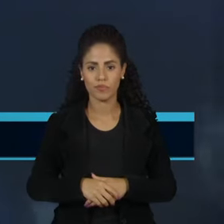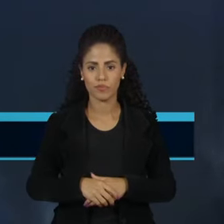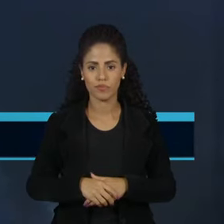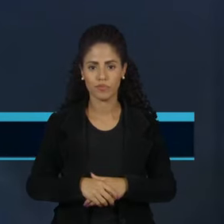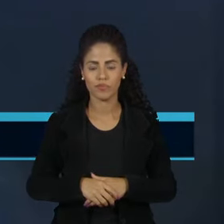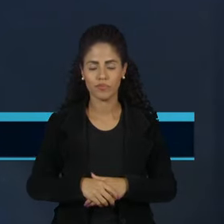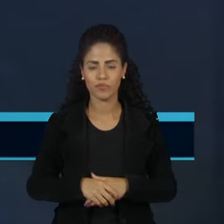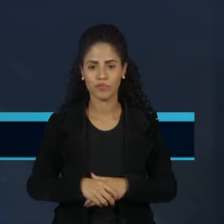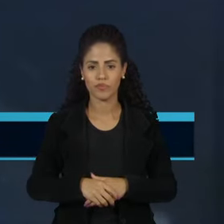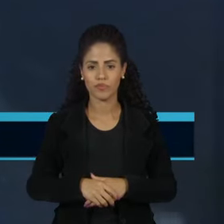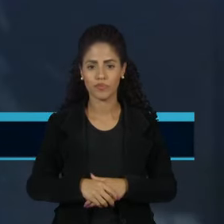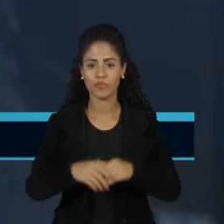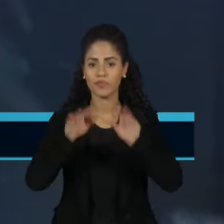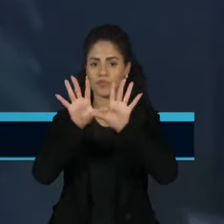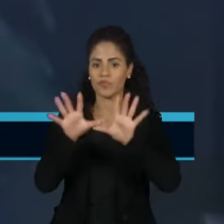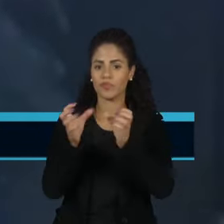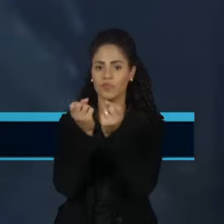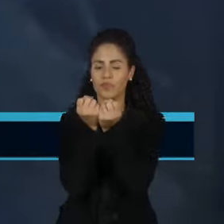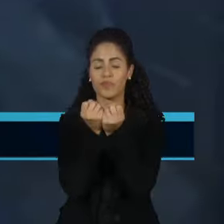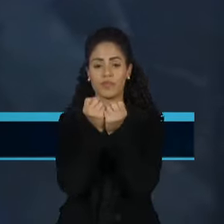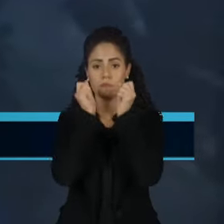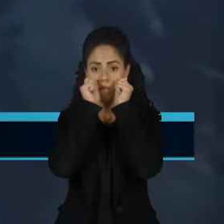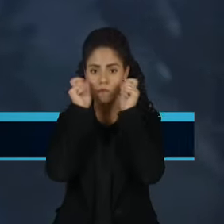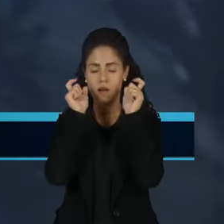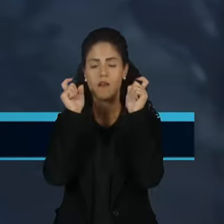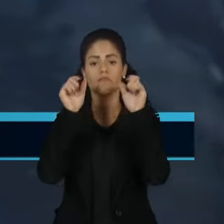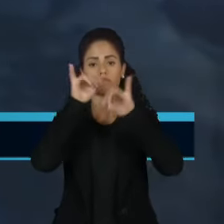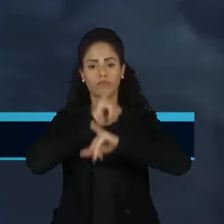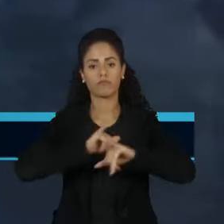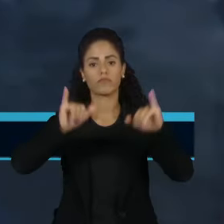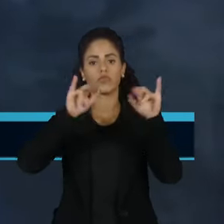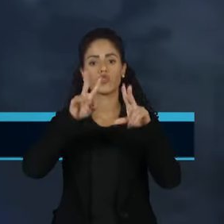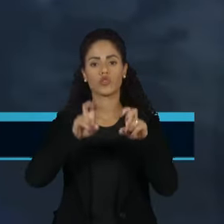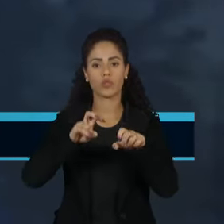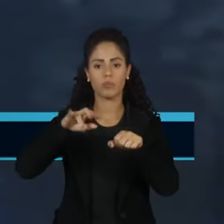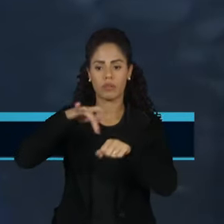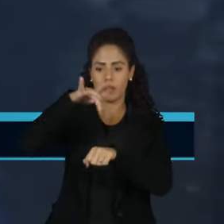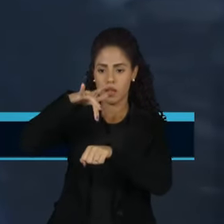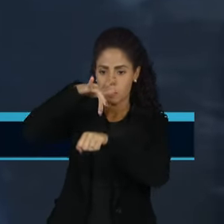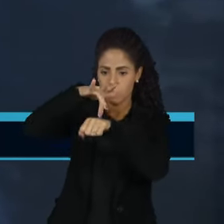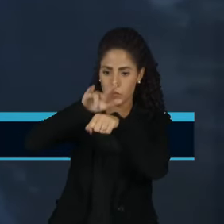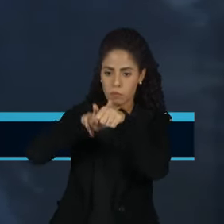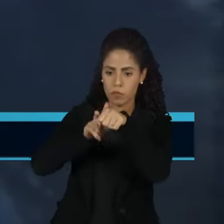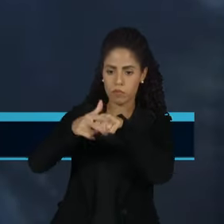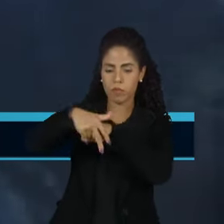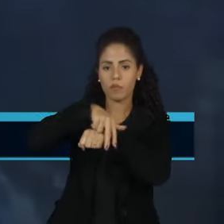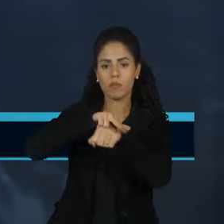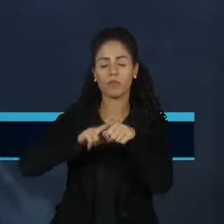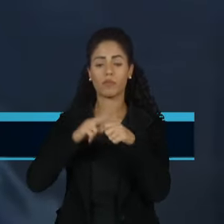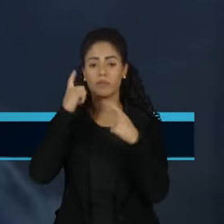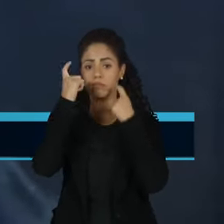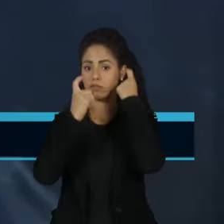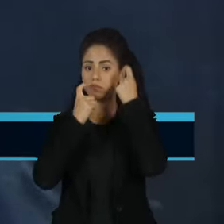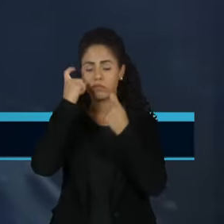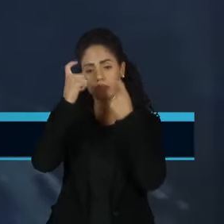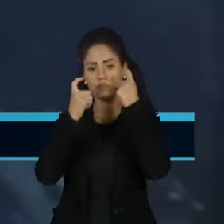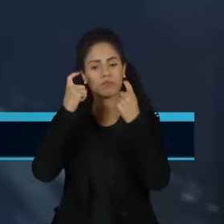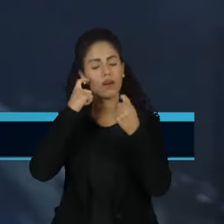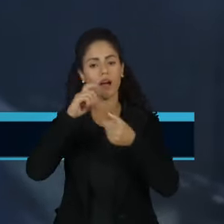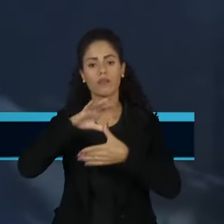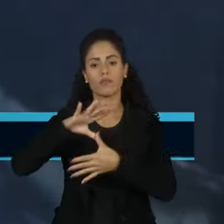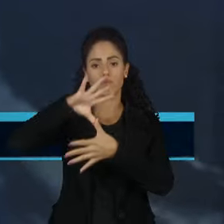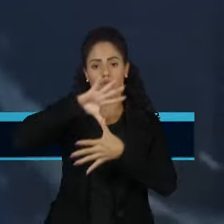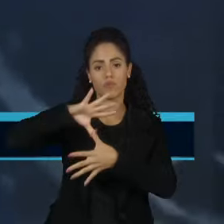A Organização Mundial de Saúde faz um alerta global para a epidemia de dengue. A situação mais preocupante está nas Américas e os países